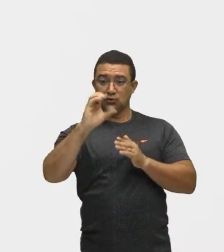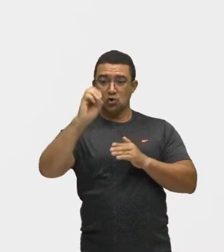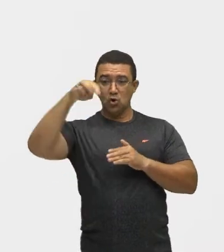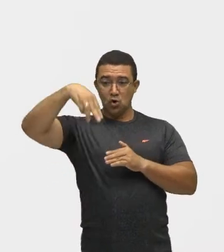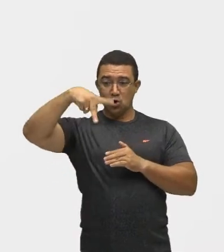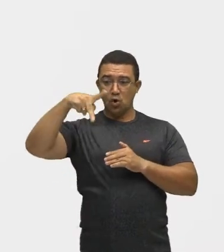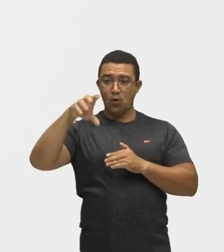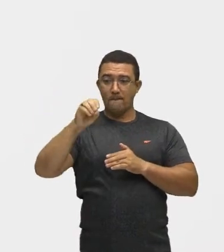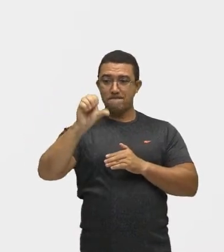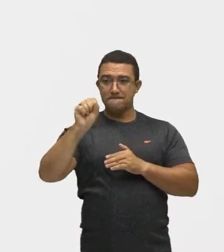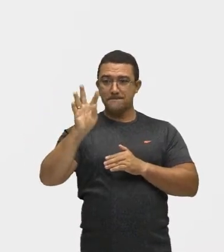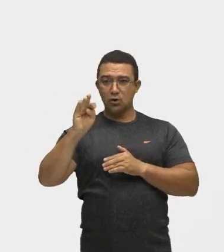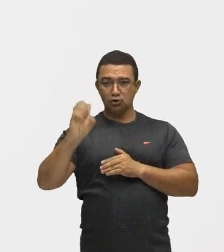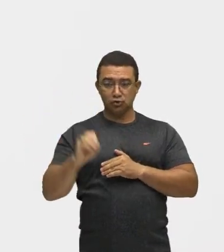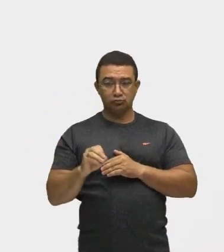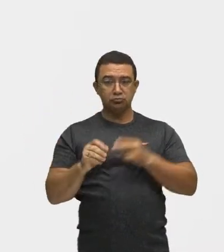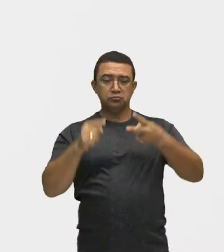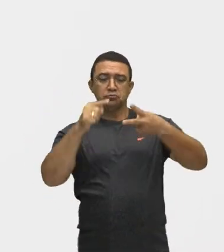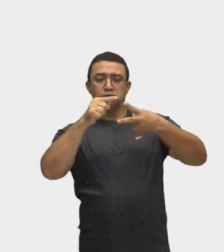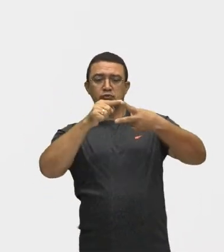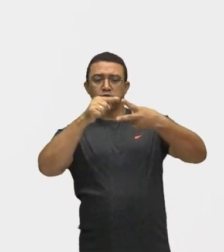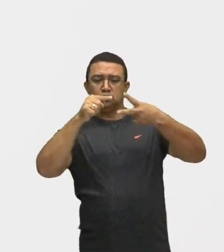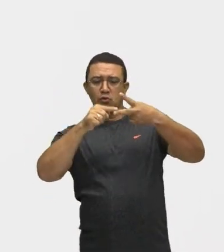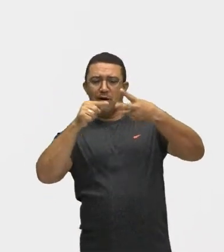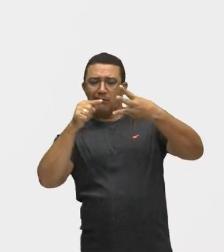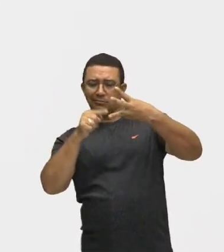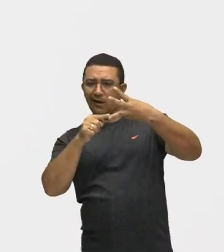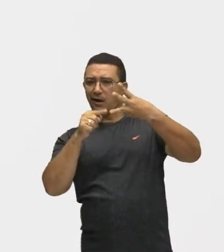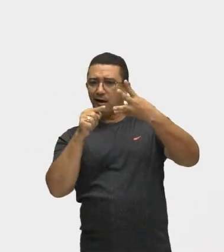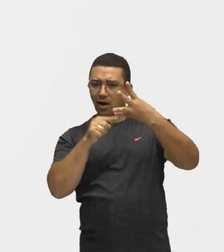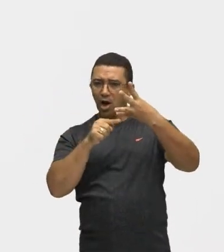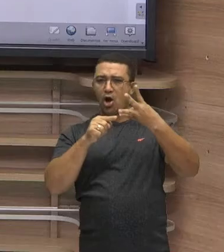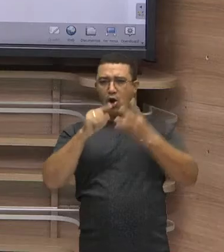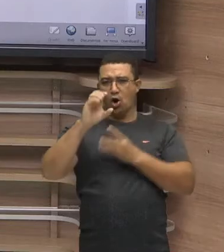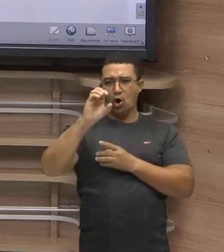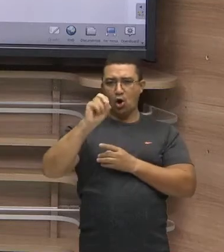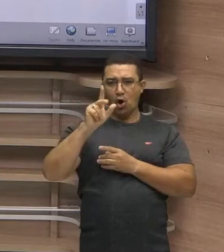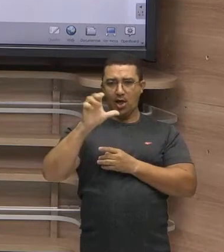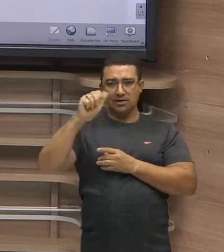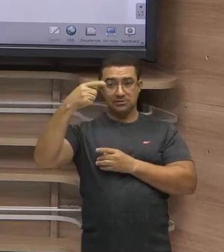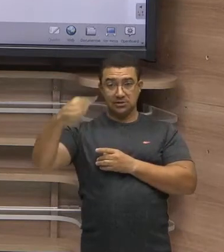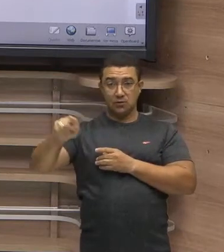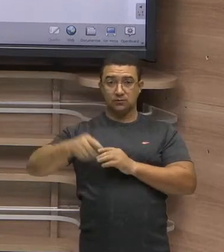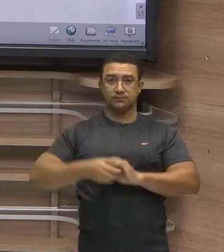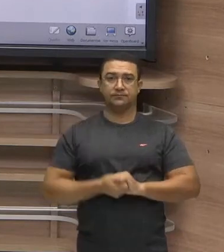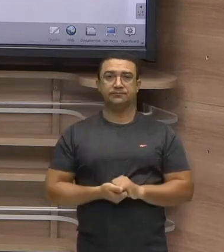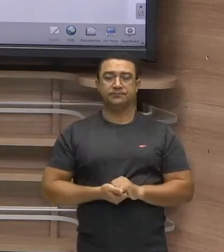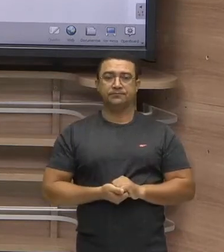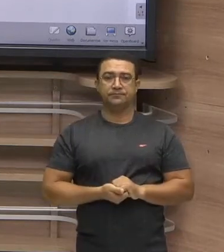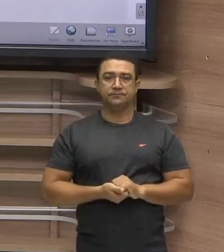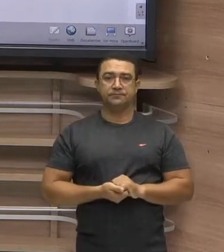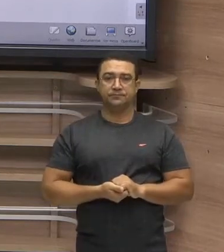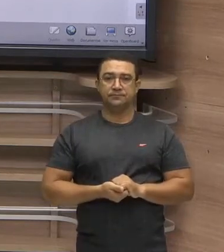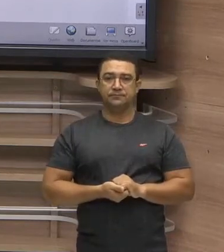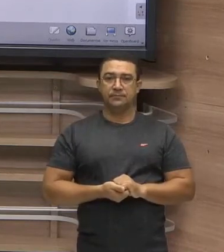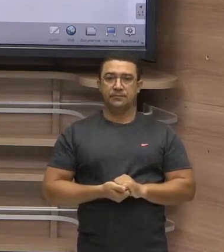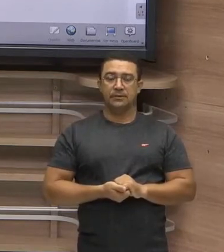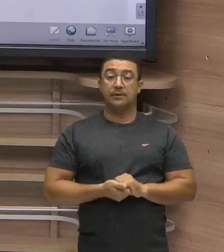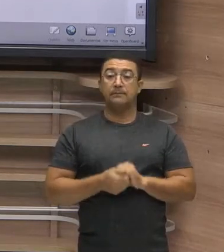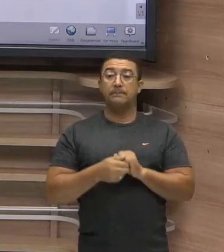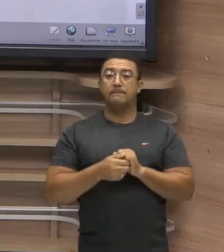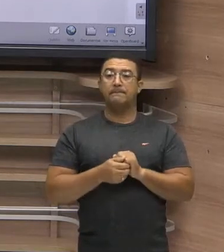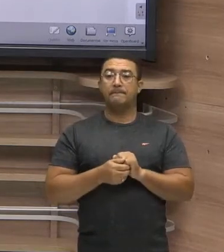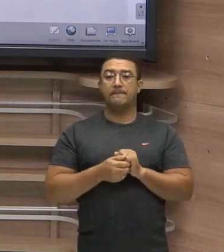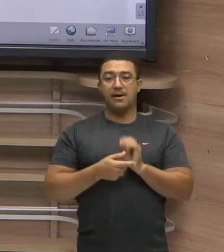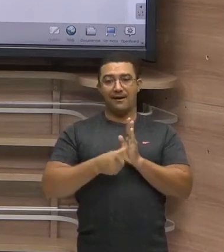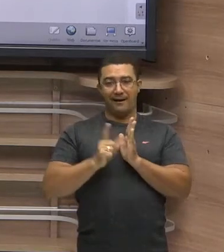formado por duas ou mais orações. Muito bem, então vem aqui comigo, olha só. Falamos primeiramente que o período simples